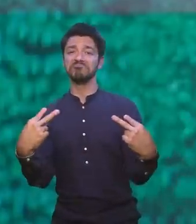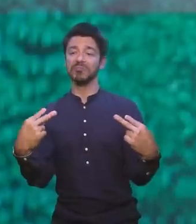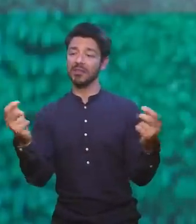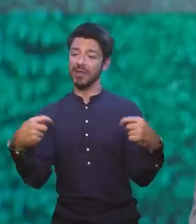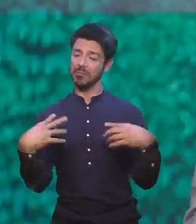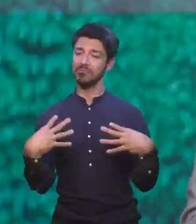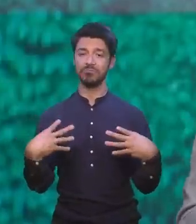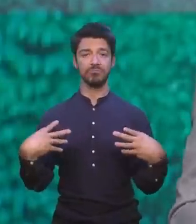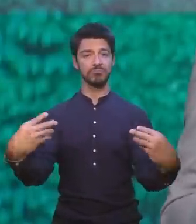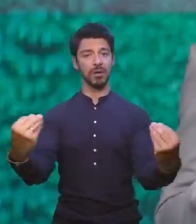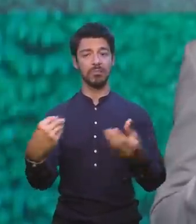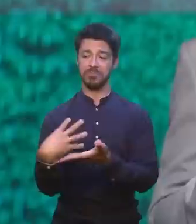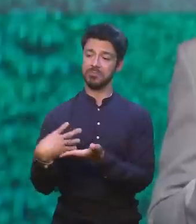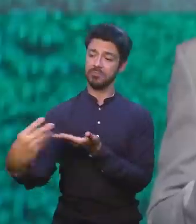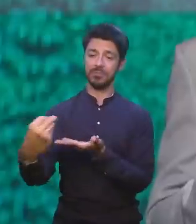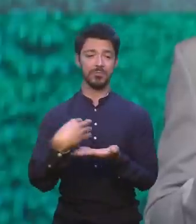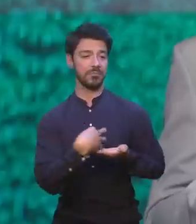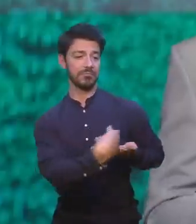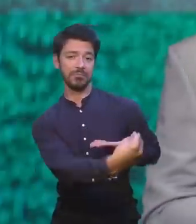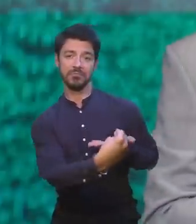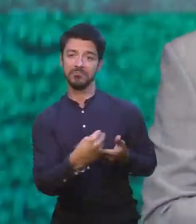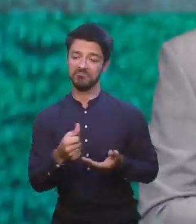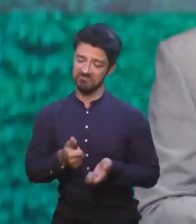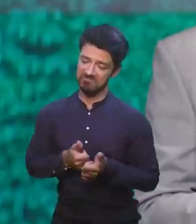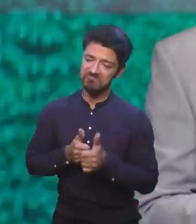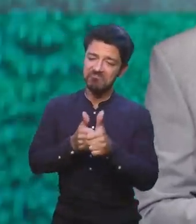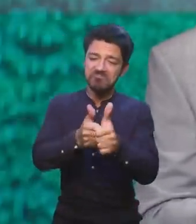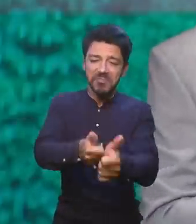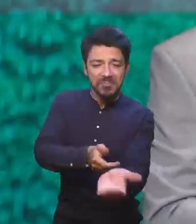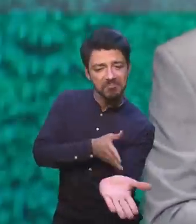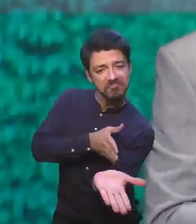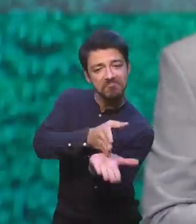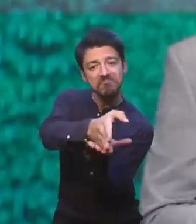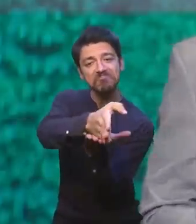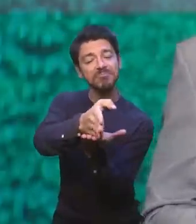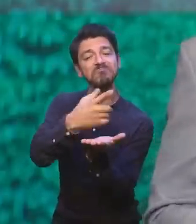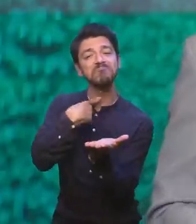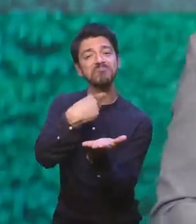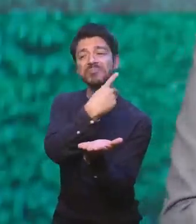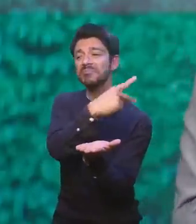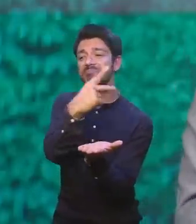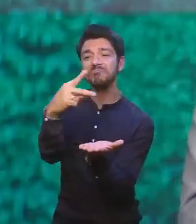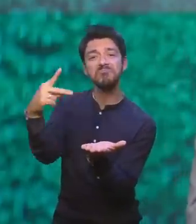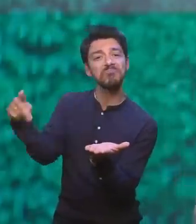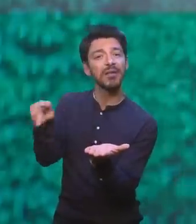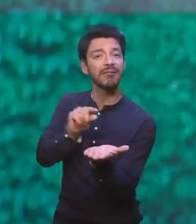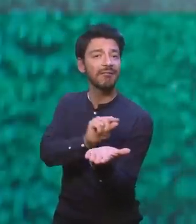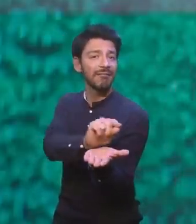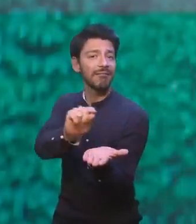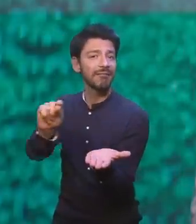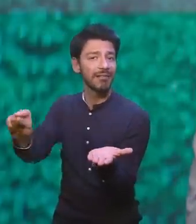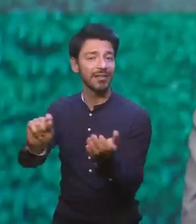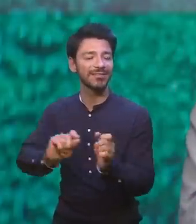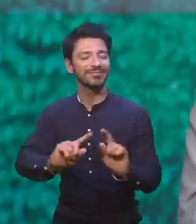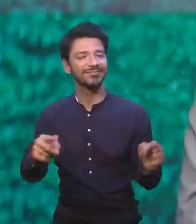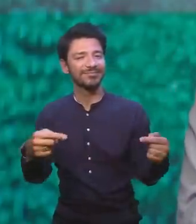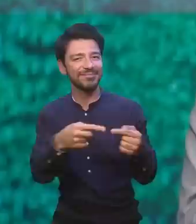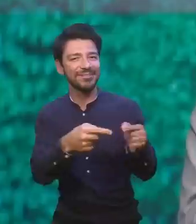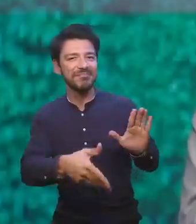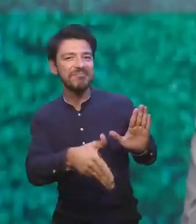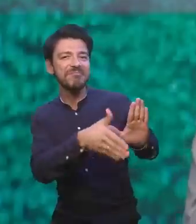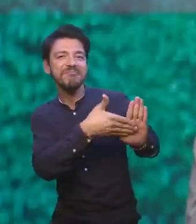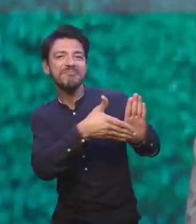franciscana que nós deveremos refletir para que possamos usar como método também nos desafios que a